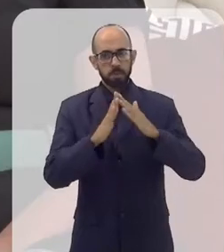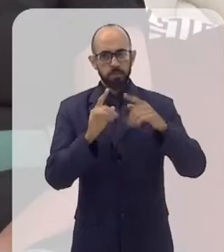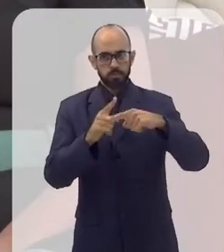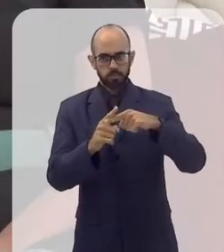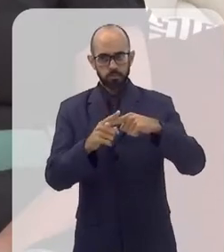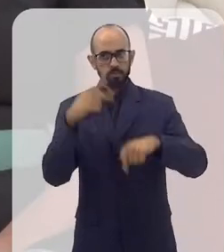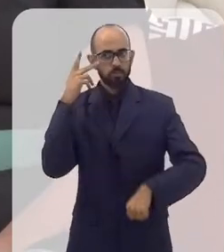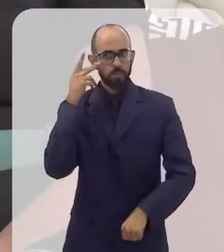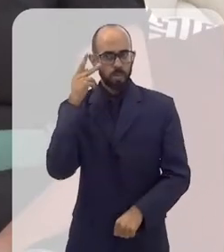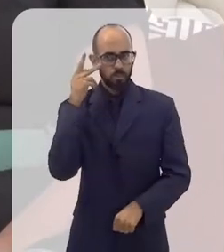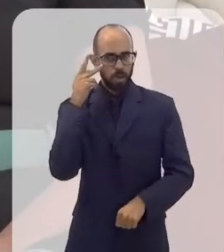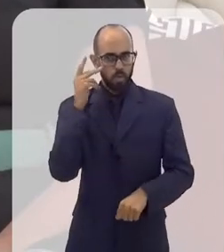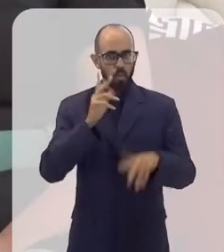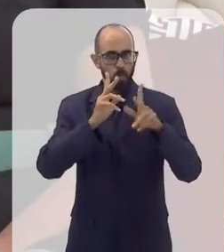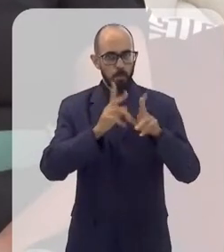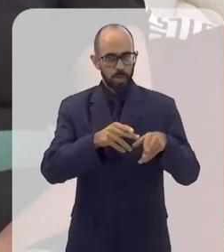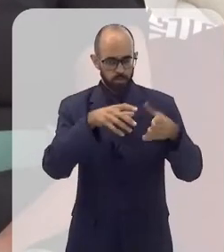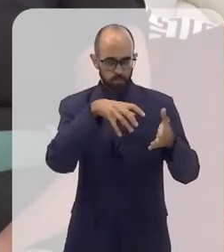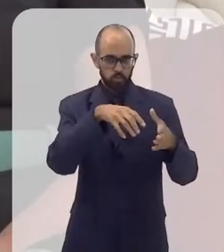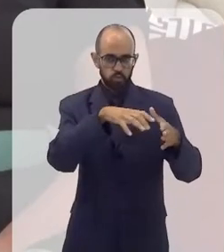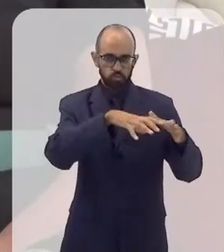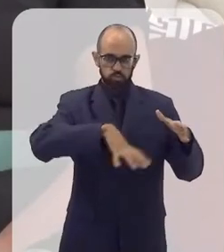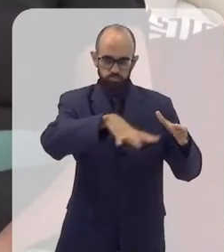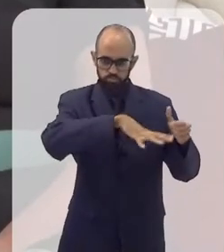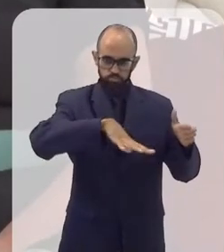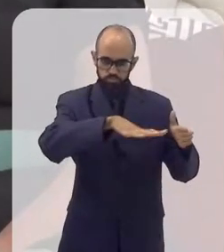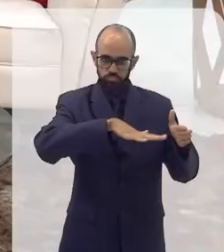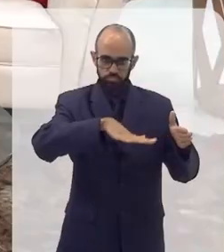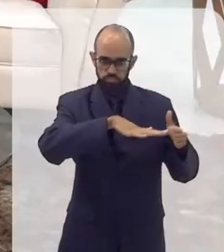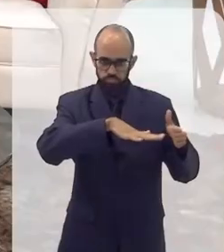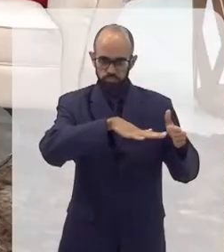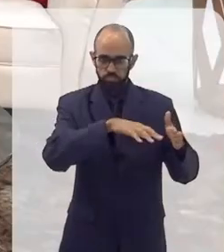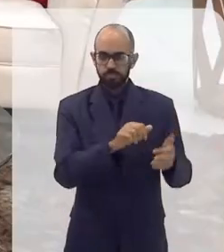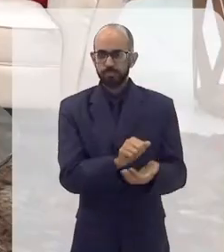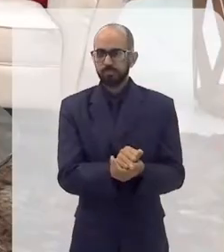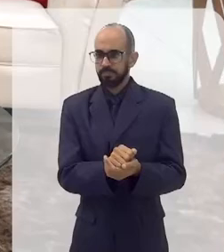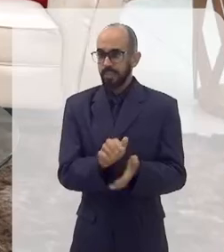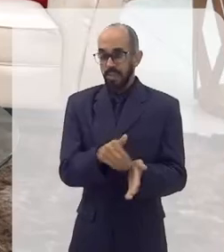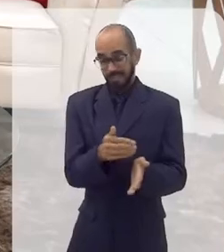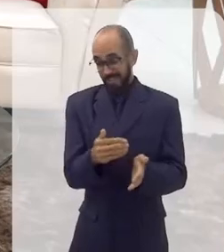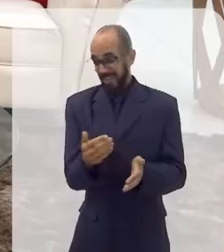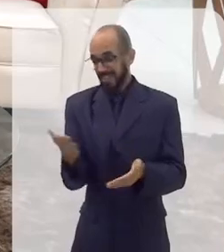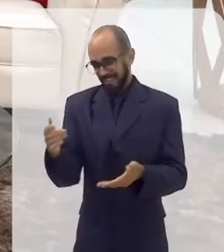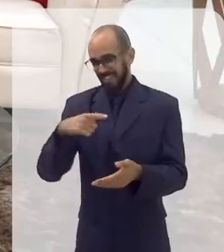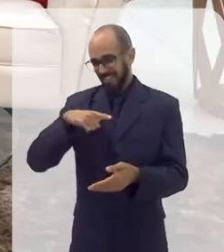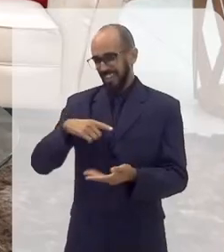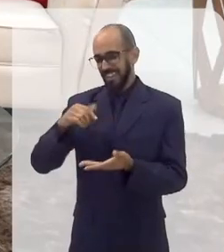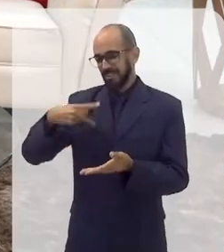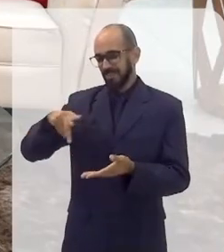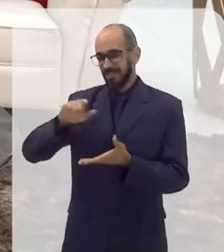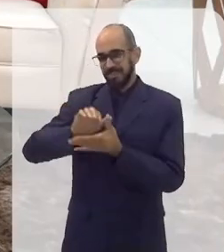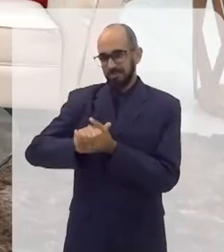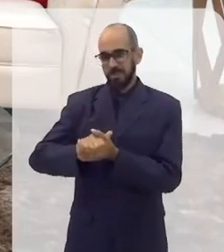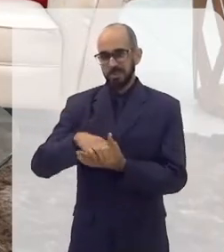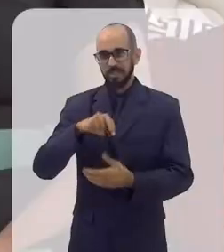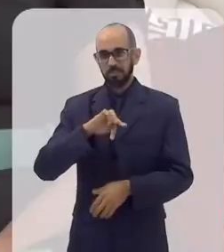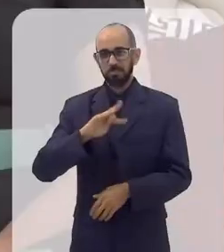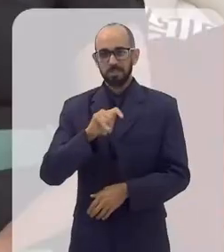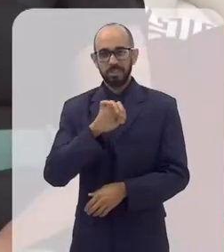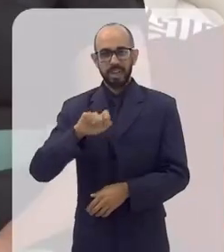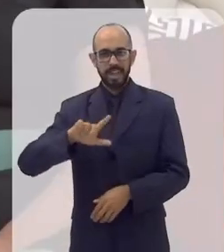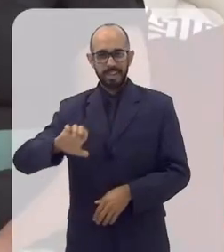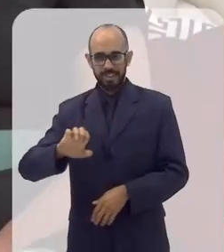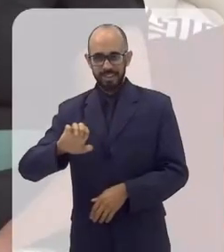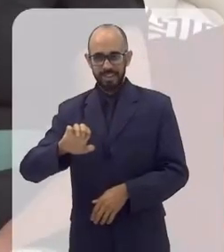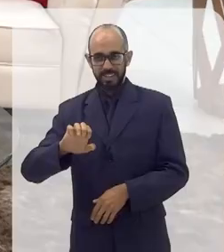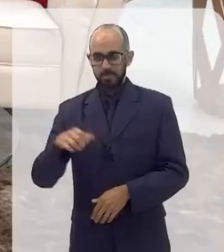templo, o Templo de São Paulo, fica no mesmo complexo lá. Perfeito. Ao seu lado nós temos a sua esposa,